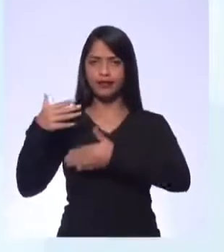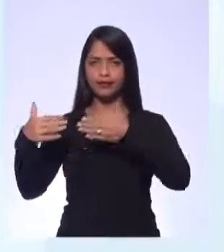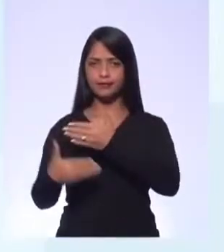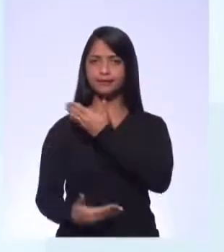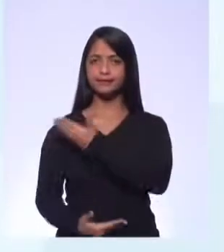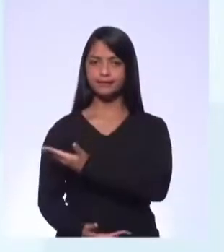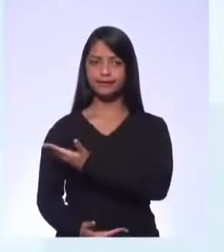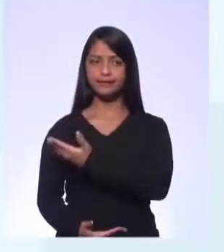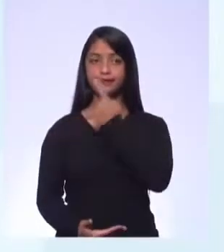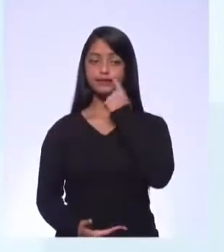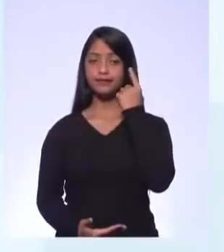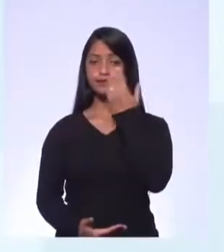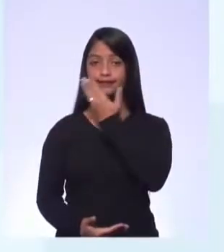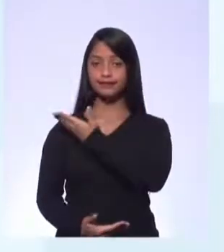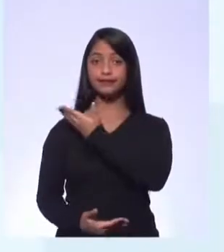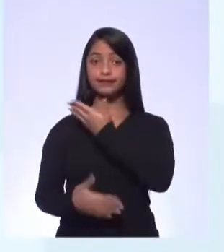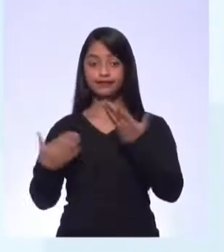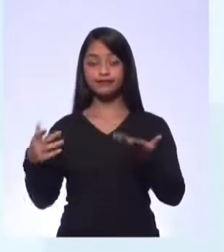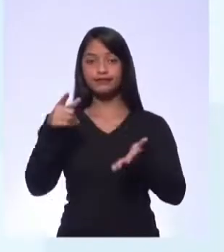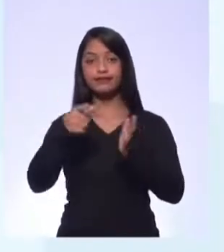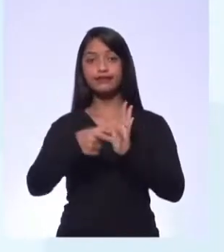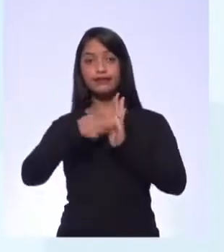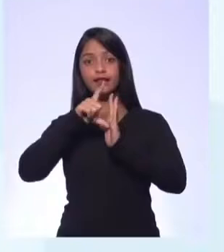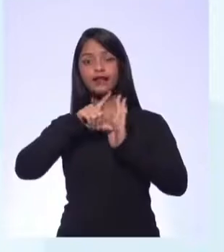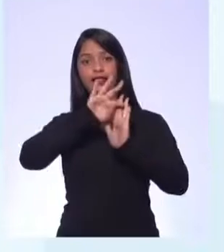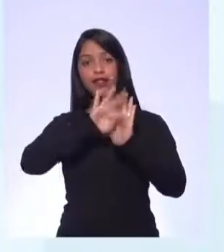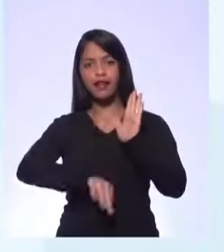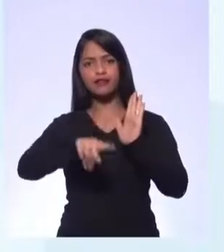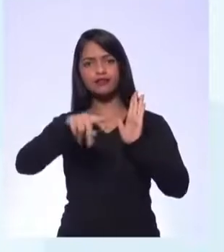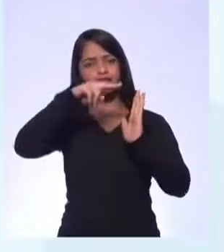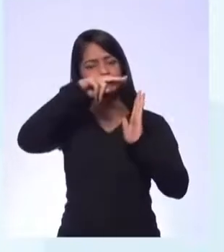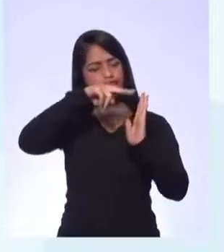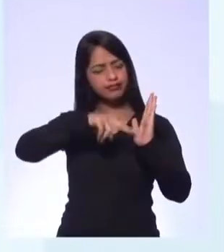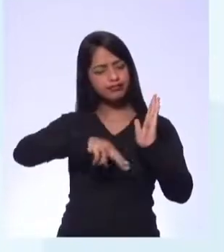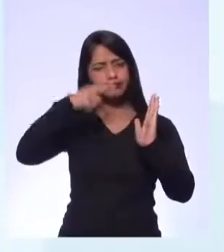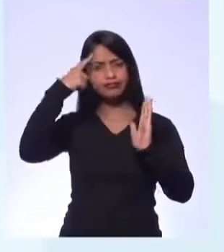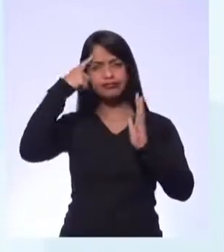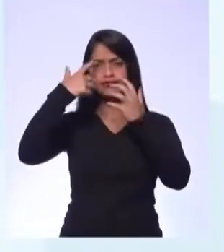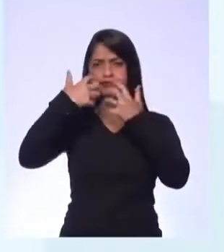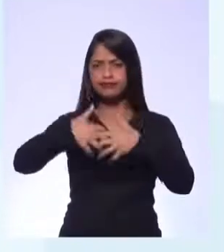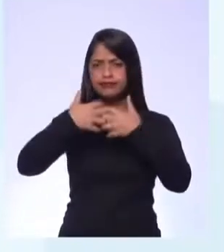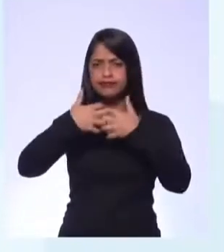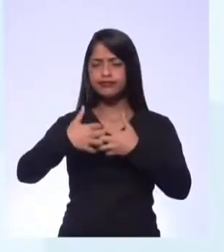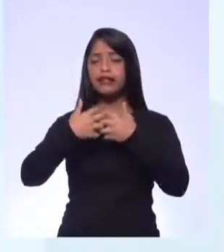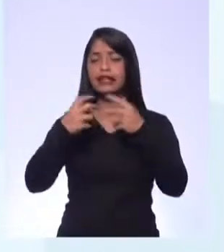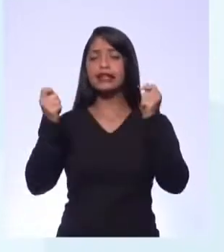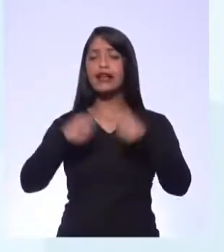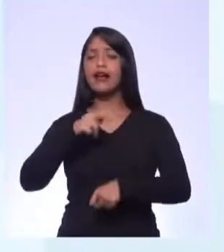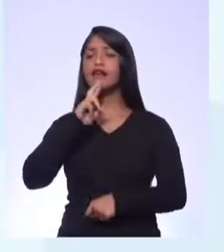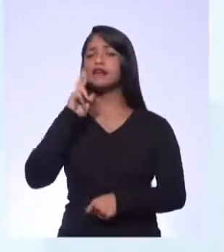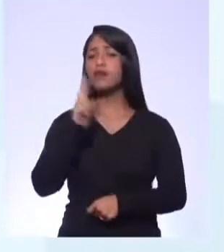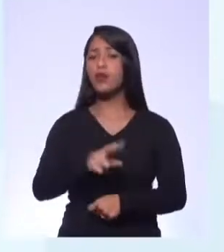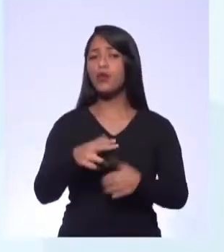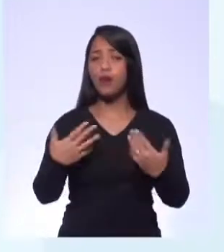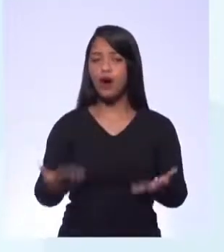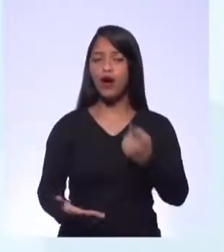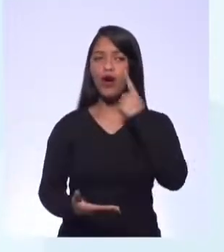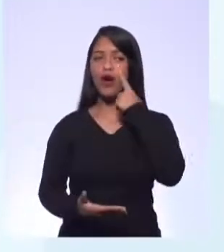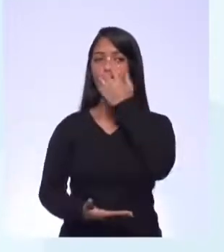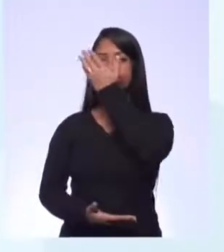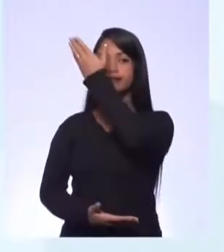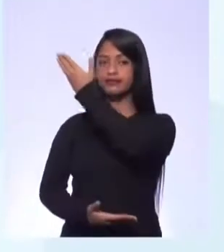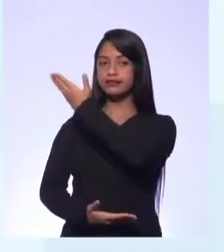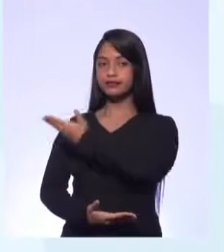lá, de acordo com a leitura e a interpretação do texto, essas seriam as respostas possíveis. Can climate